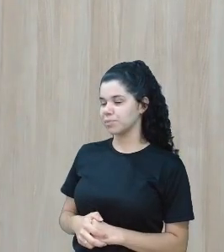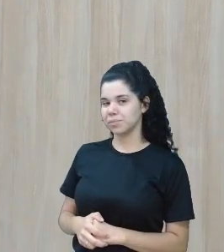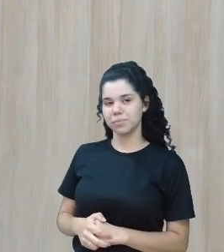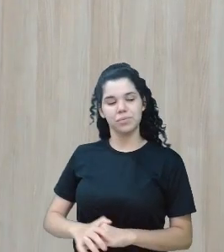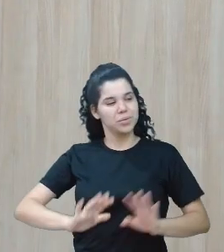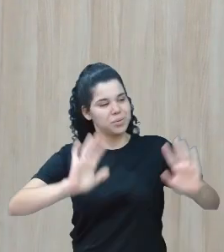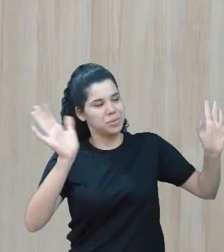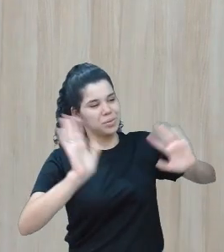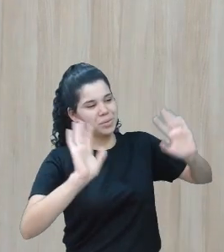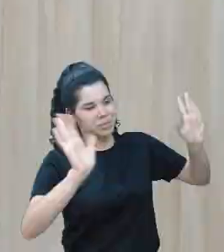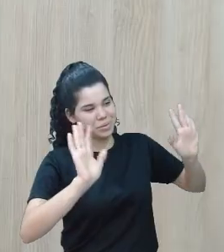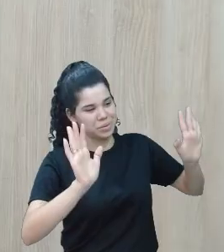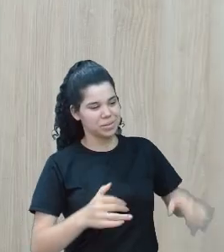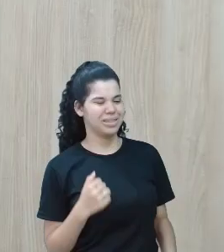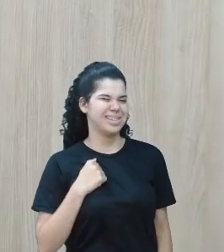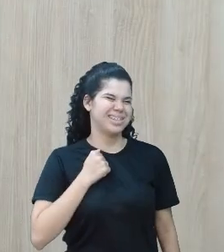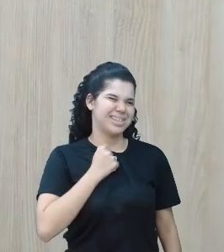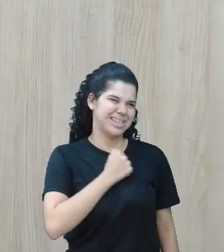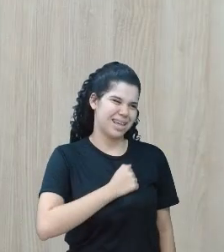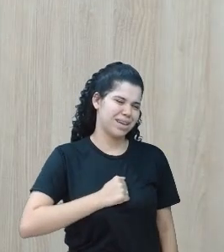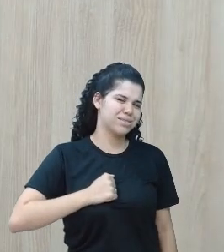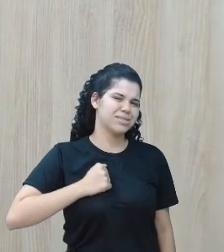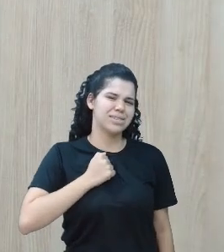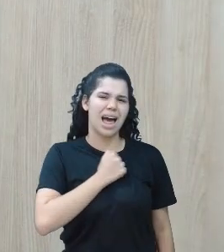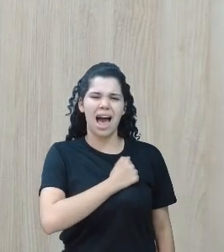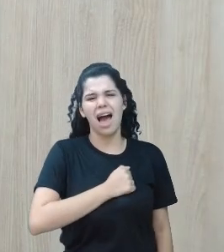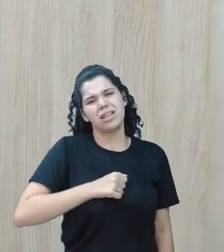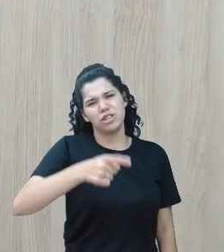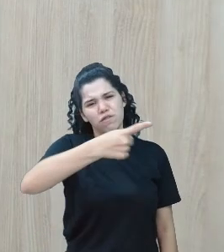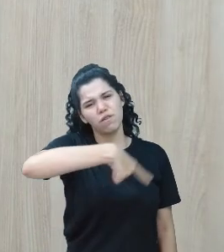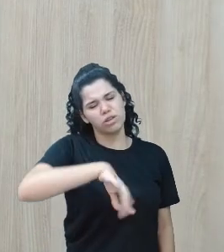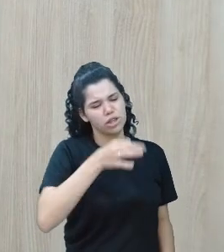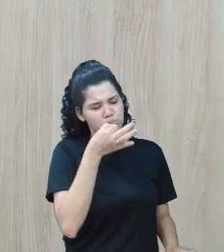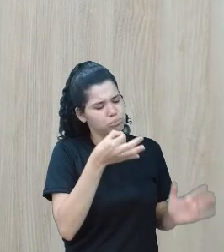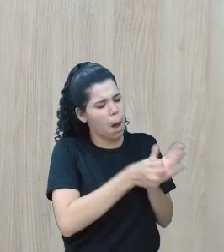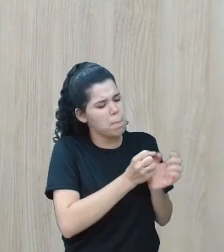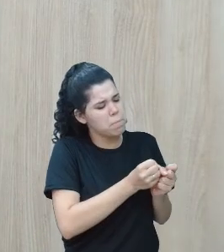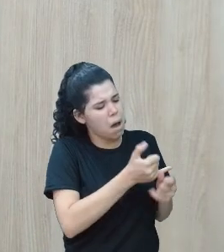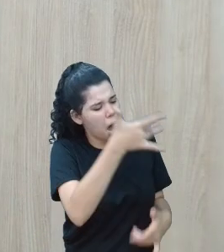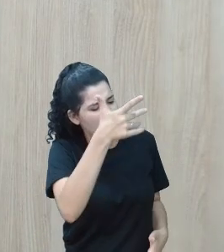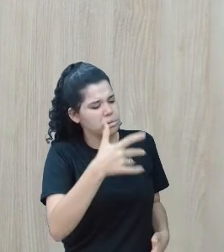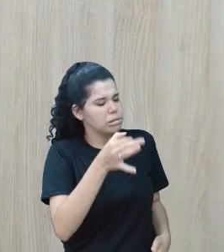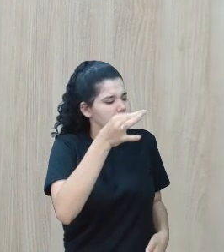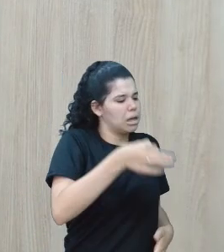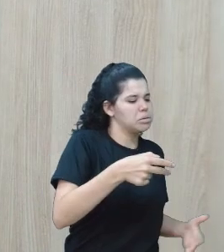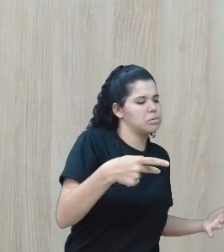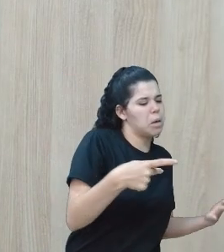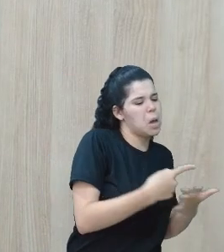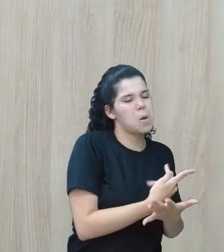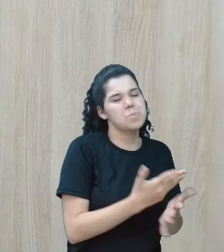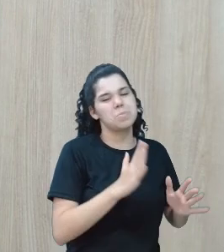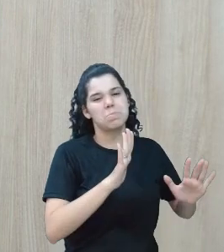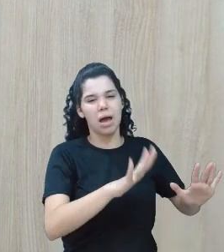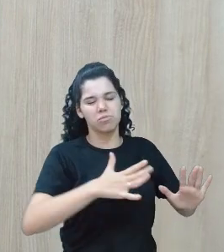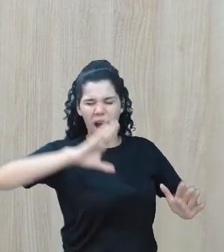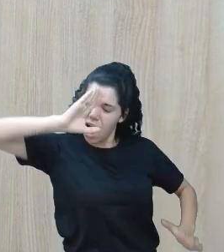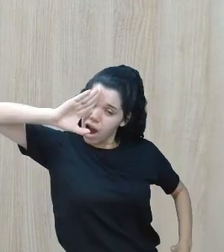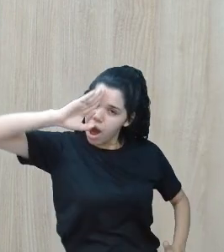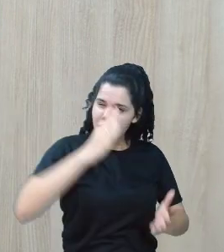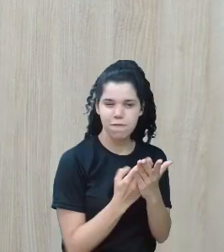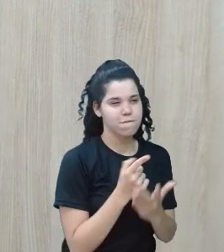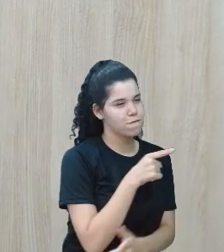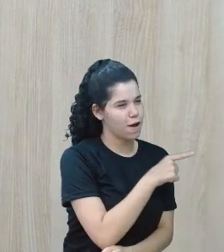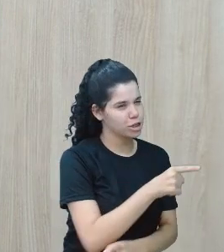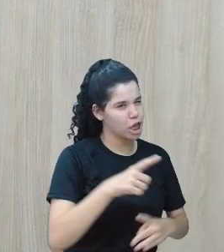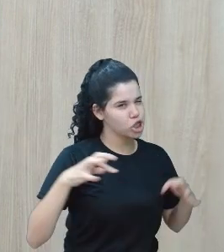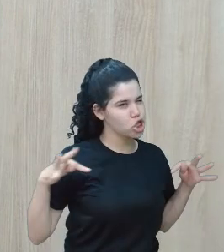Oi, Fernanda. Saudade da gente saber aqui se vocês acertaram, se vocês não acertaram mais essa. Eu tenho